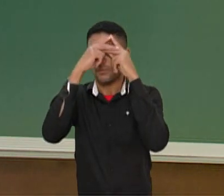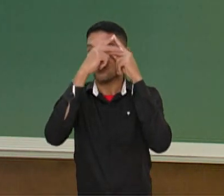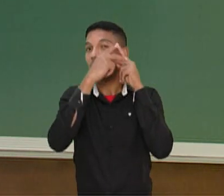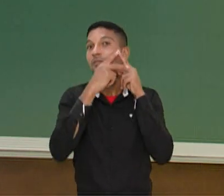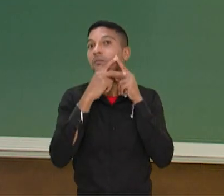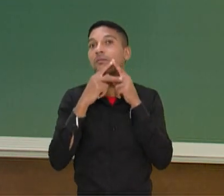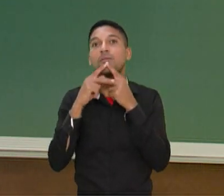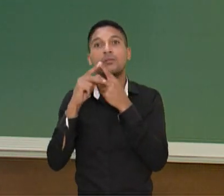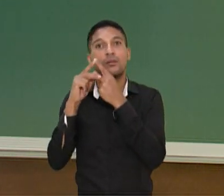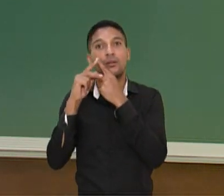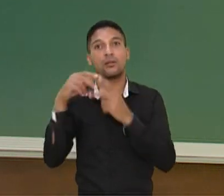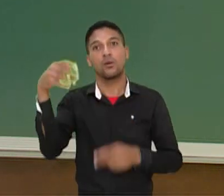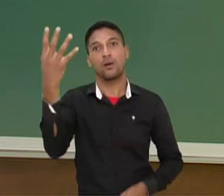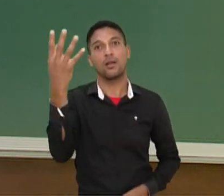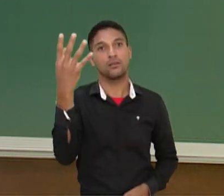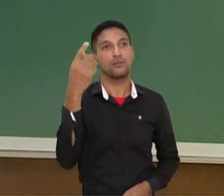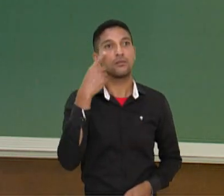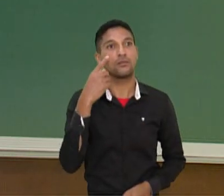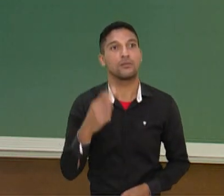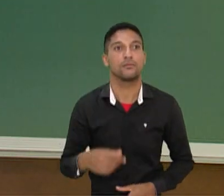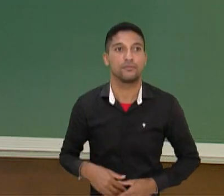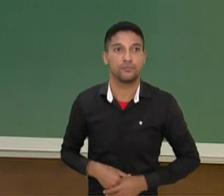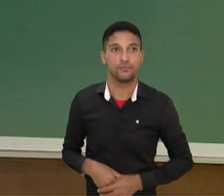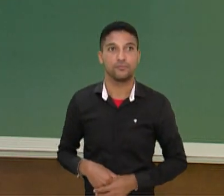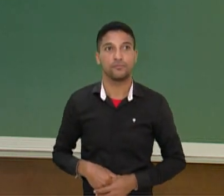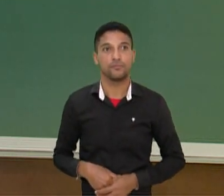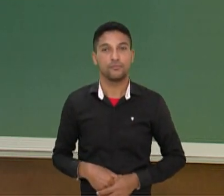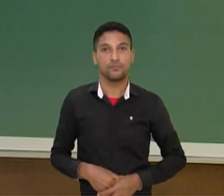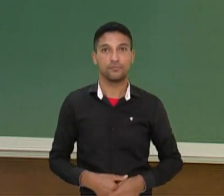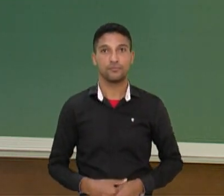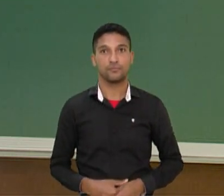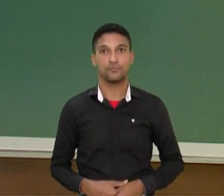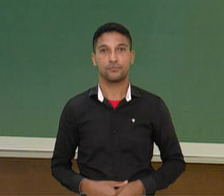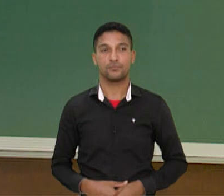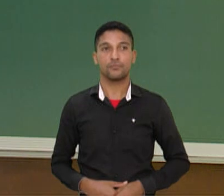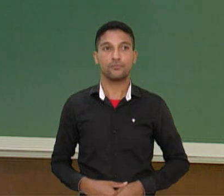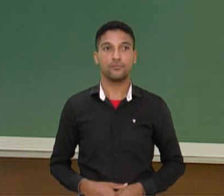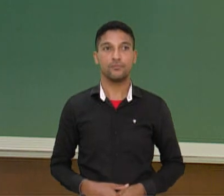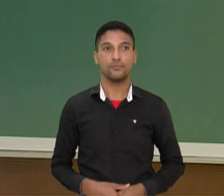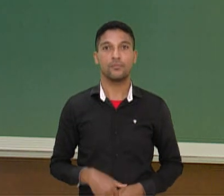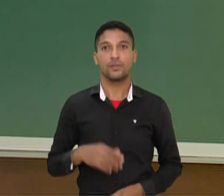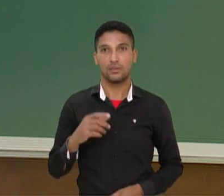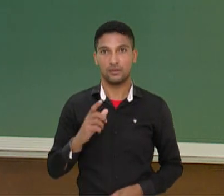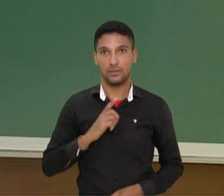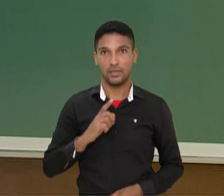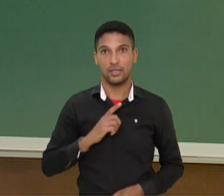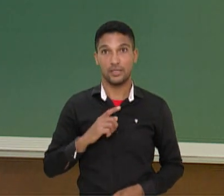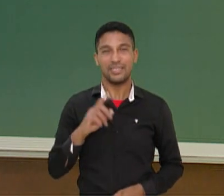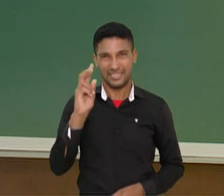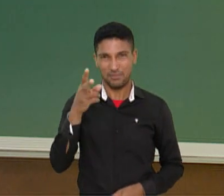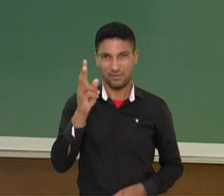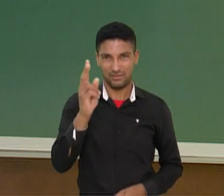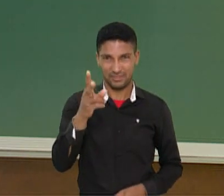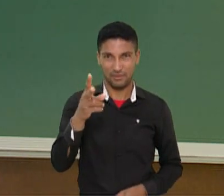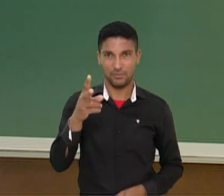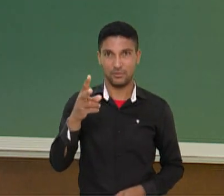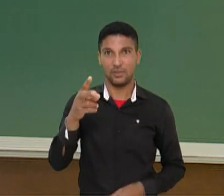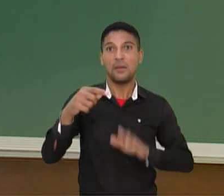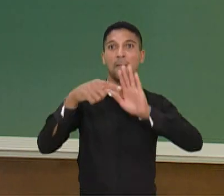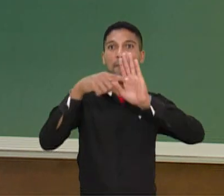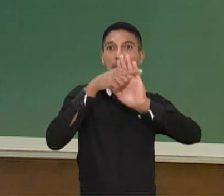de um polígono vai ser o número de lados tirando 2. Então, se são 6 lados, 6 menos 2, eu vou